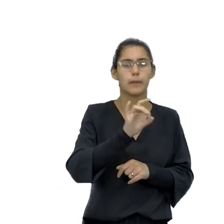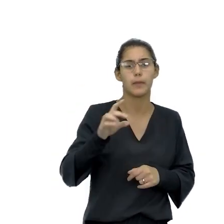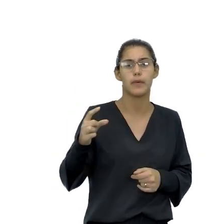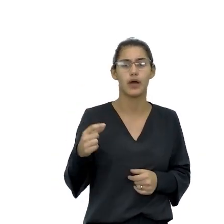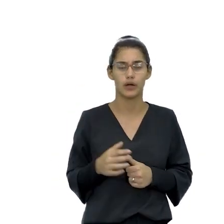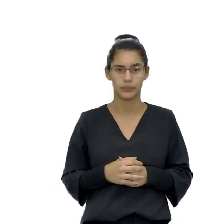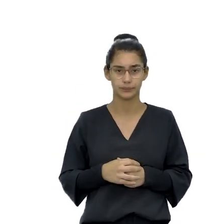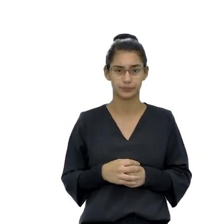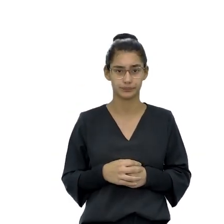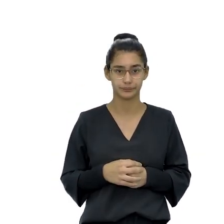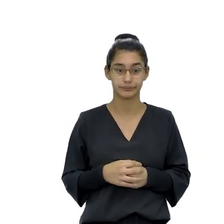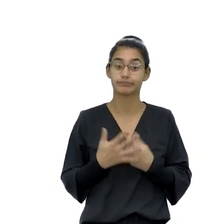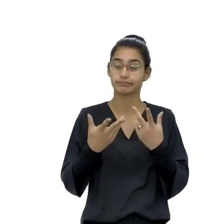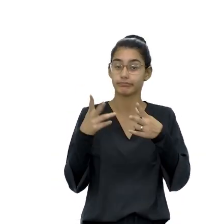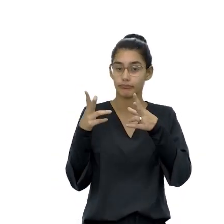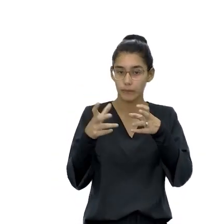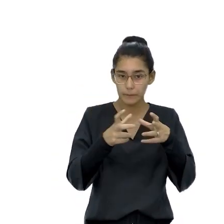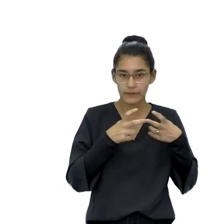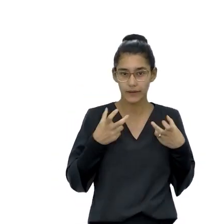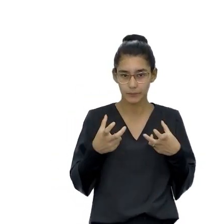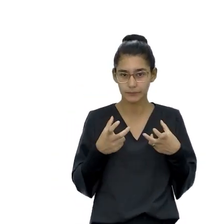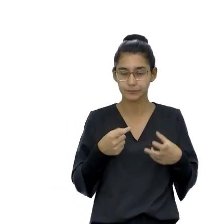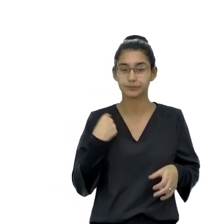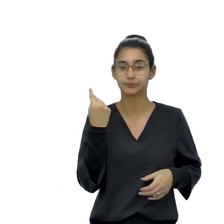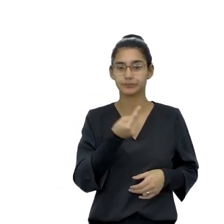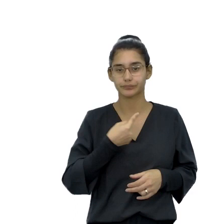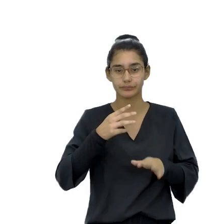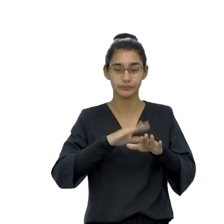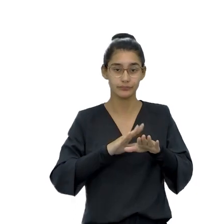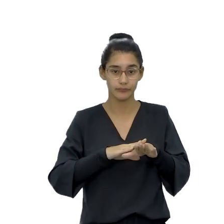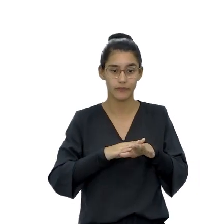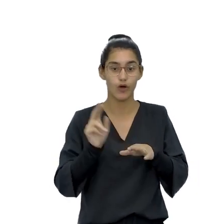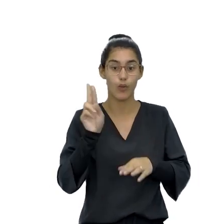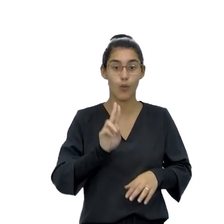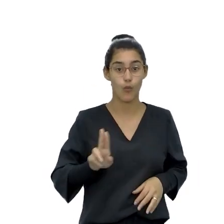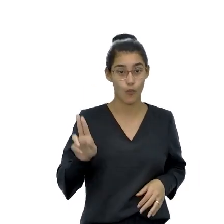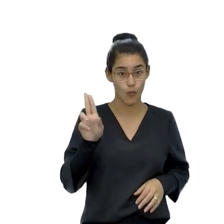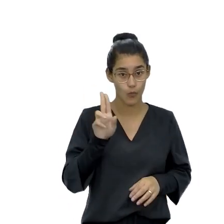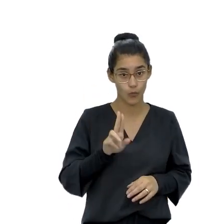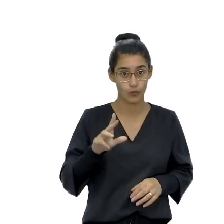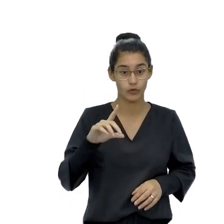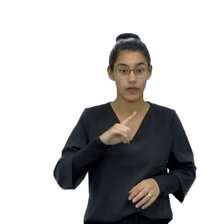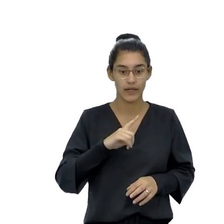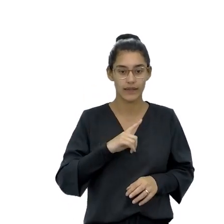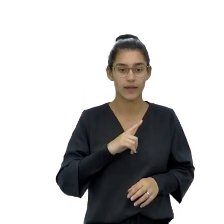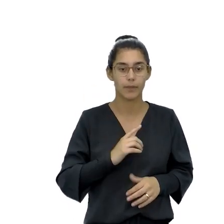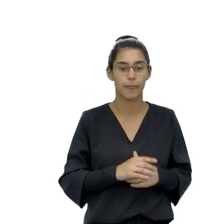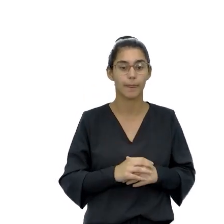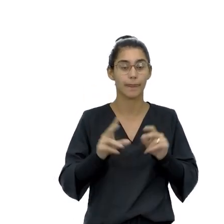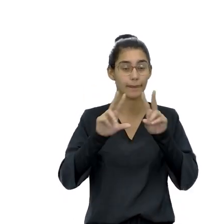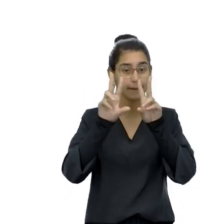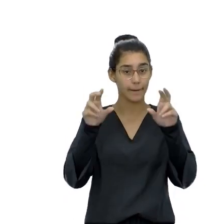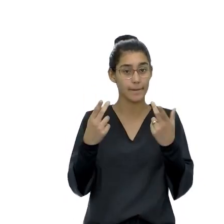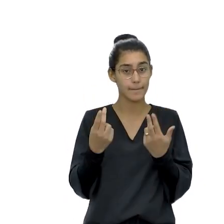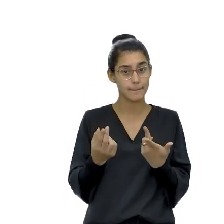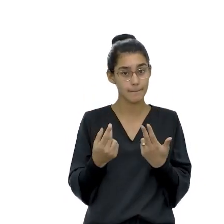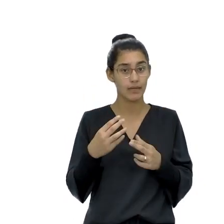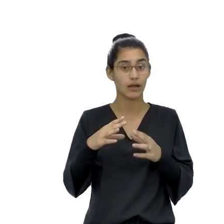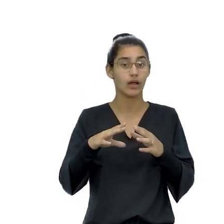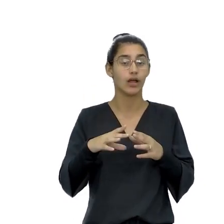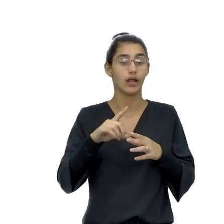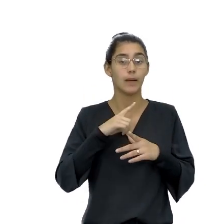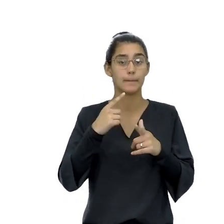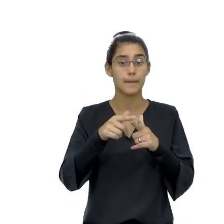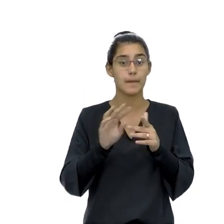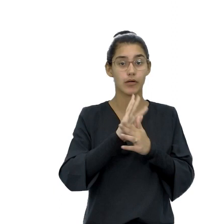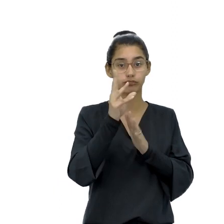em um espaço? Percebe, então, professor, que nós estamos aqui fazendo uso da mesma temática da situação problema